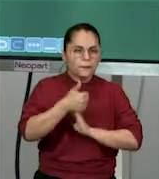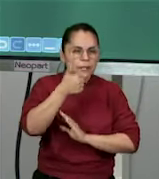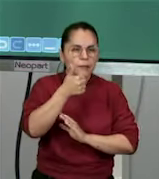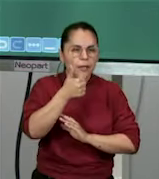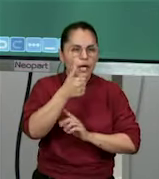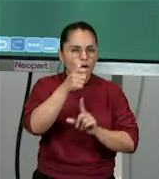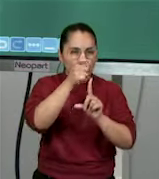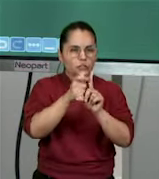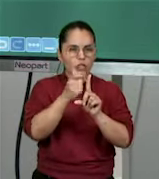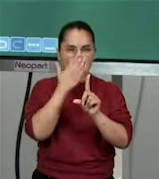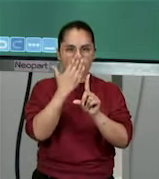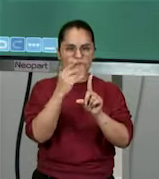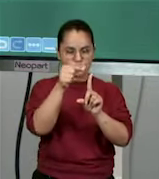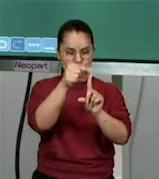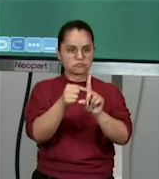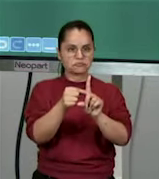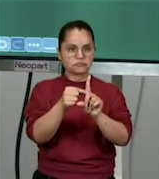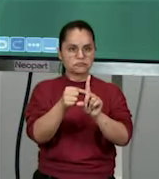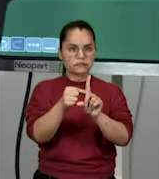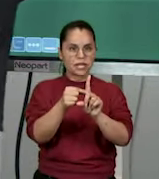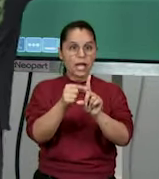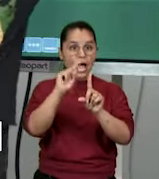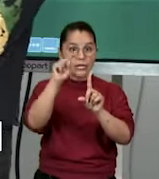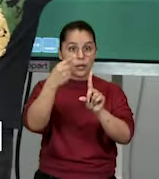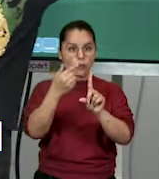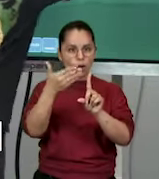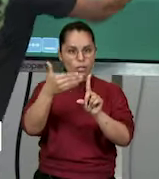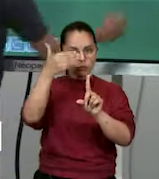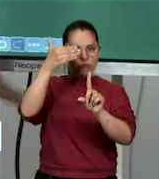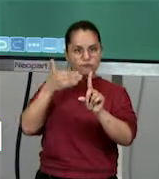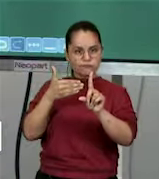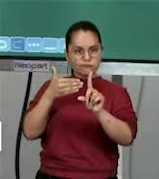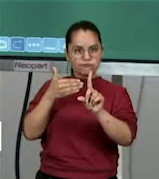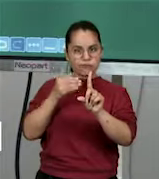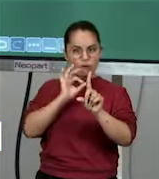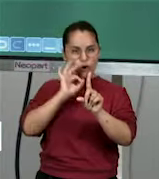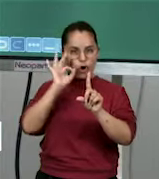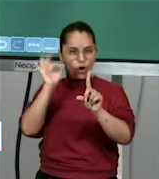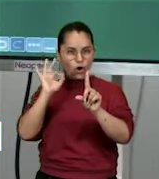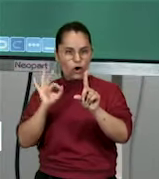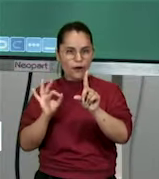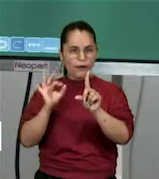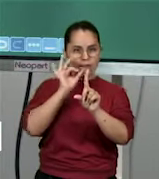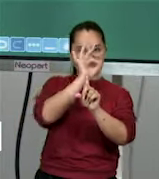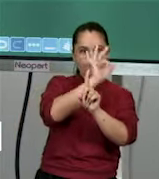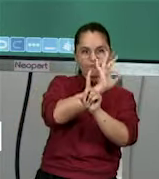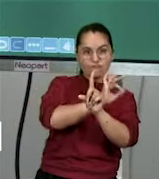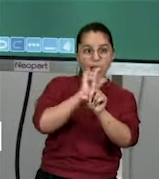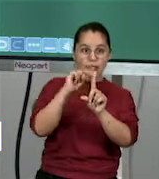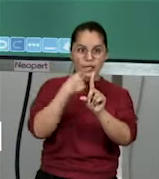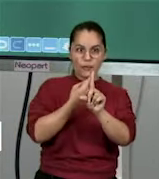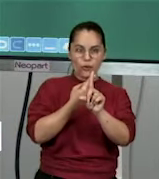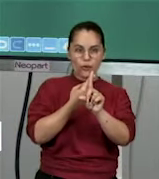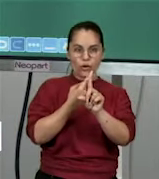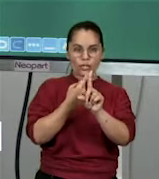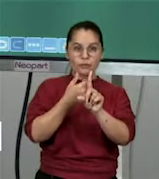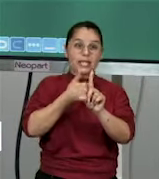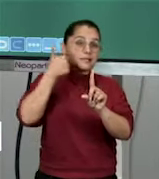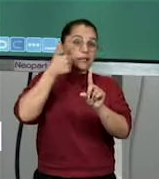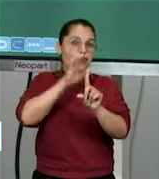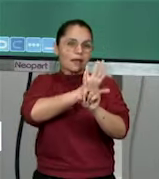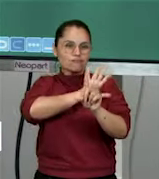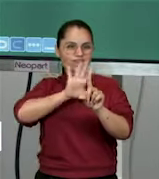que vai ficar aqui na frente. E o que está no fundo, eu faço depois. Porque se eu desenhar o fundo primeiro,